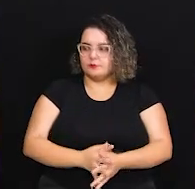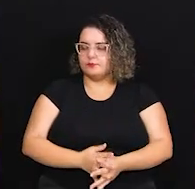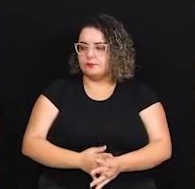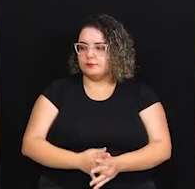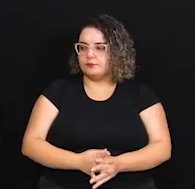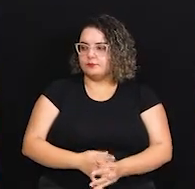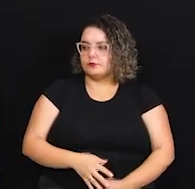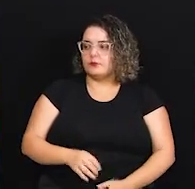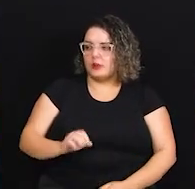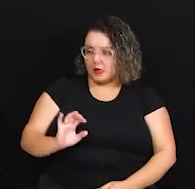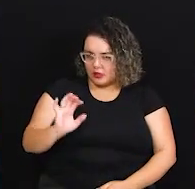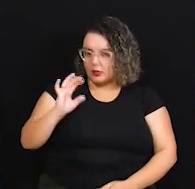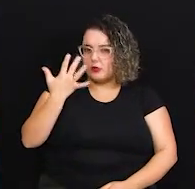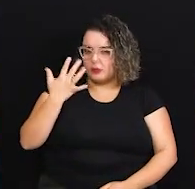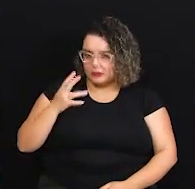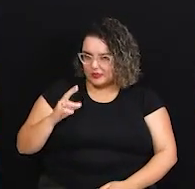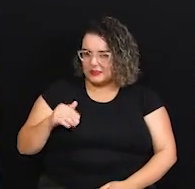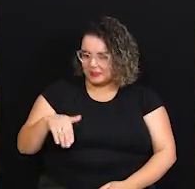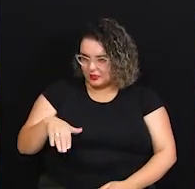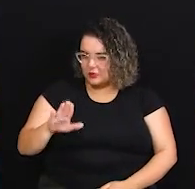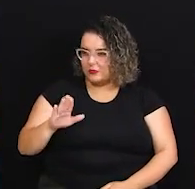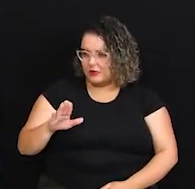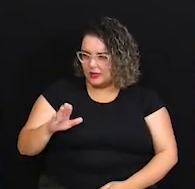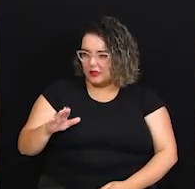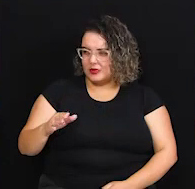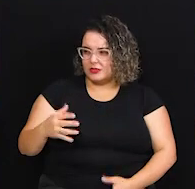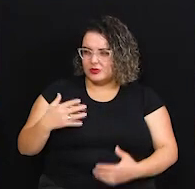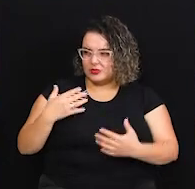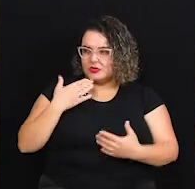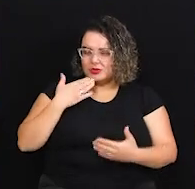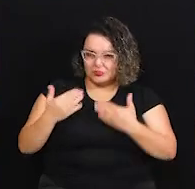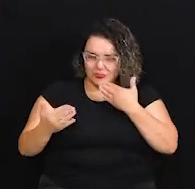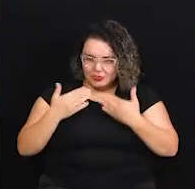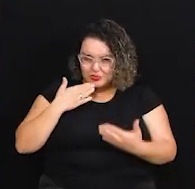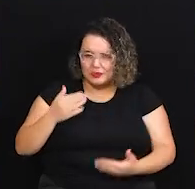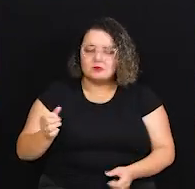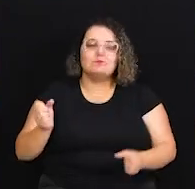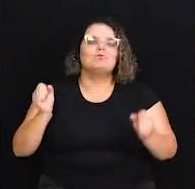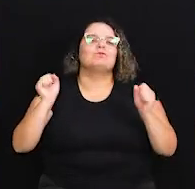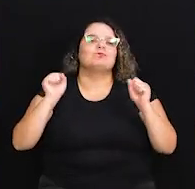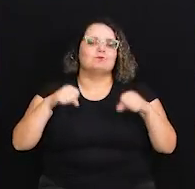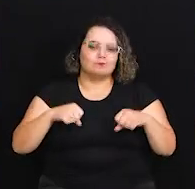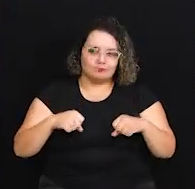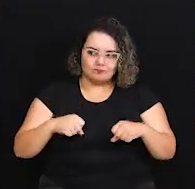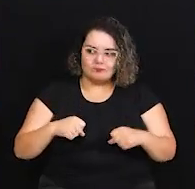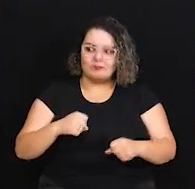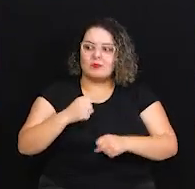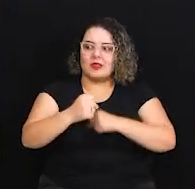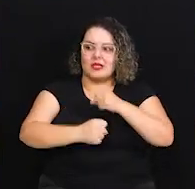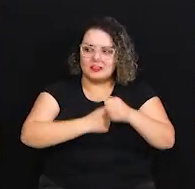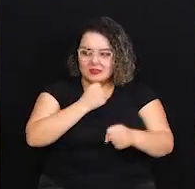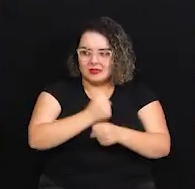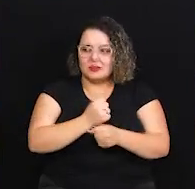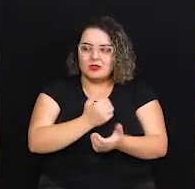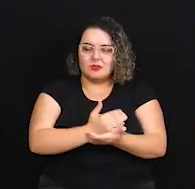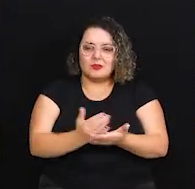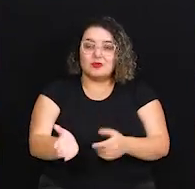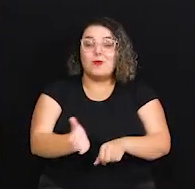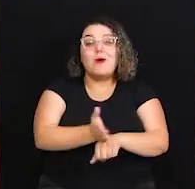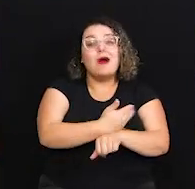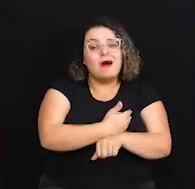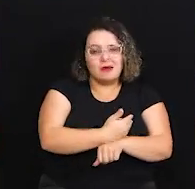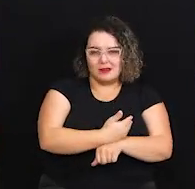mais frequente a quantidade de notificações? Sim, inclusive esse ano começou mais cedo do que o habitual. Então a gente já